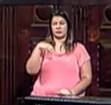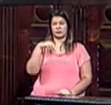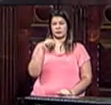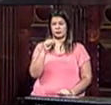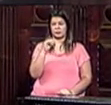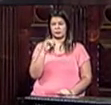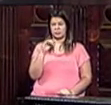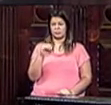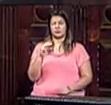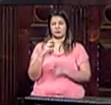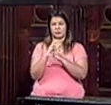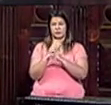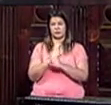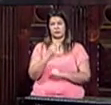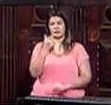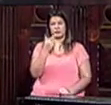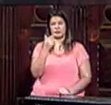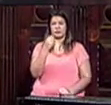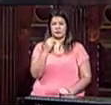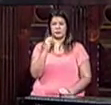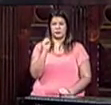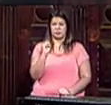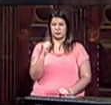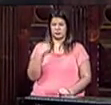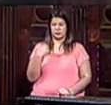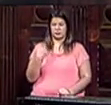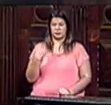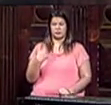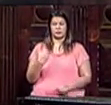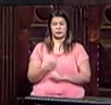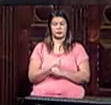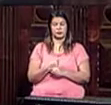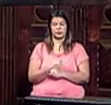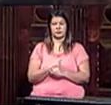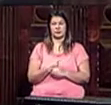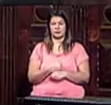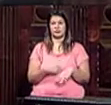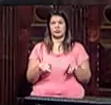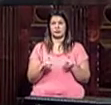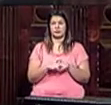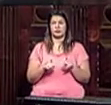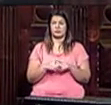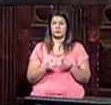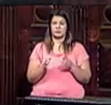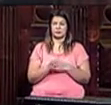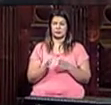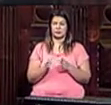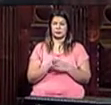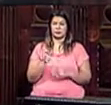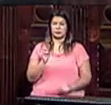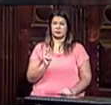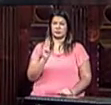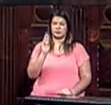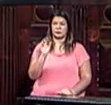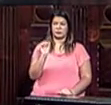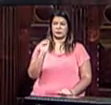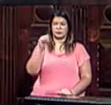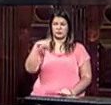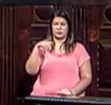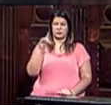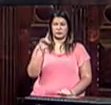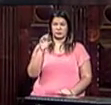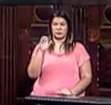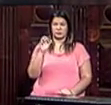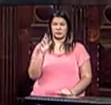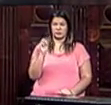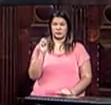completou 208 anos. Quero cumprimentar e agradecer o deputado Anderson Nogueira pela sua generosidade, cumprimentar o